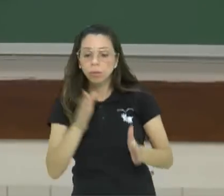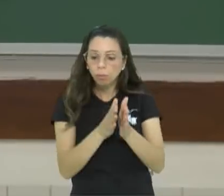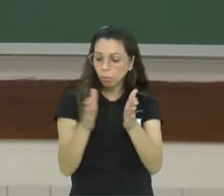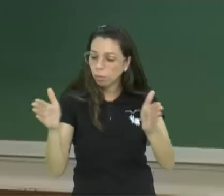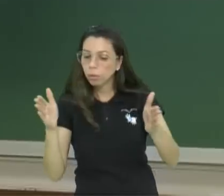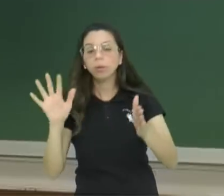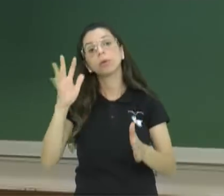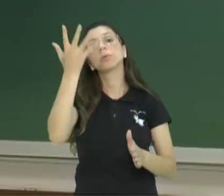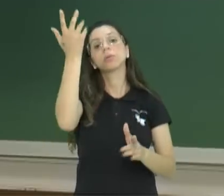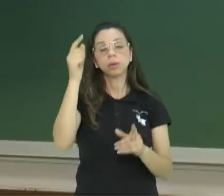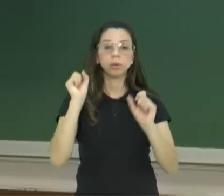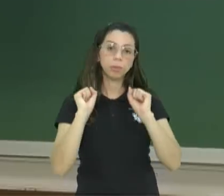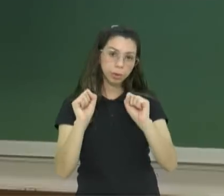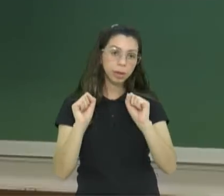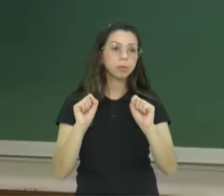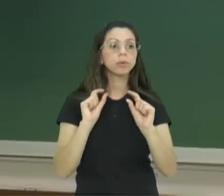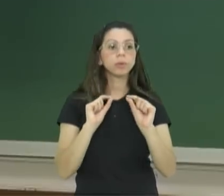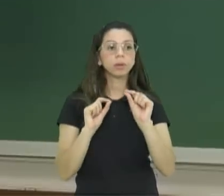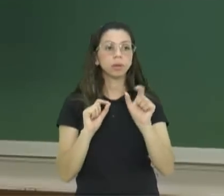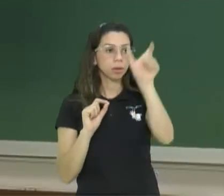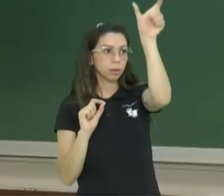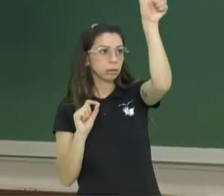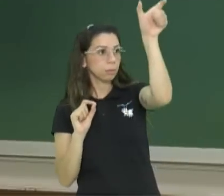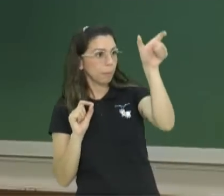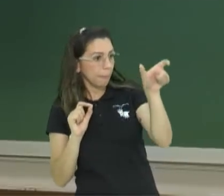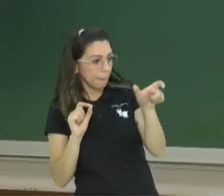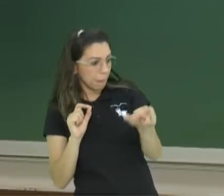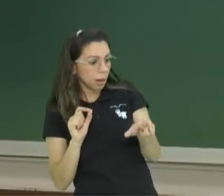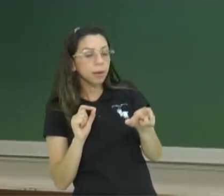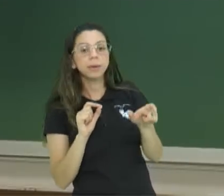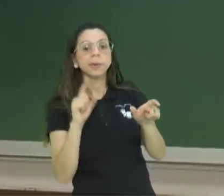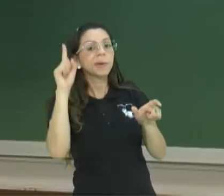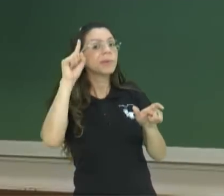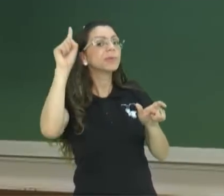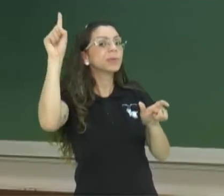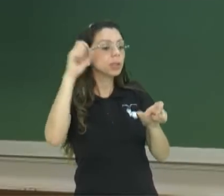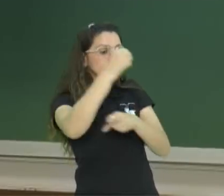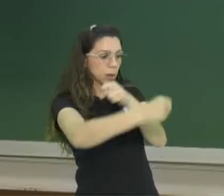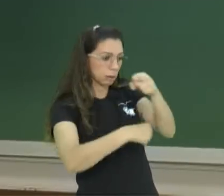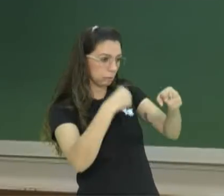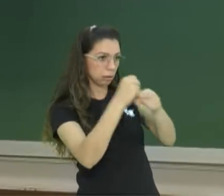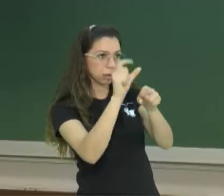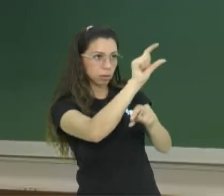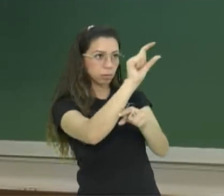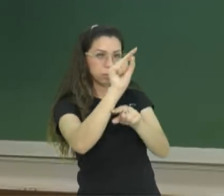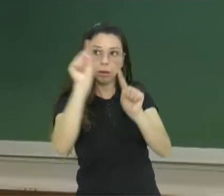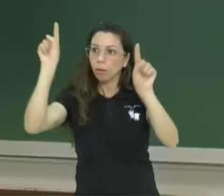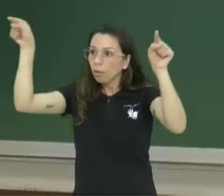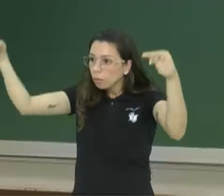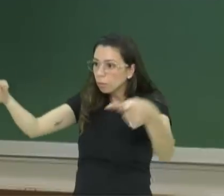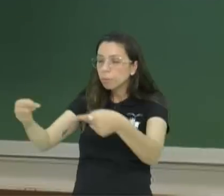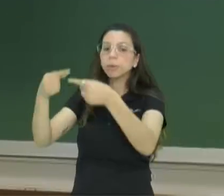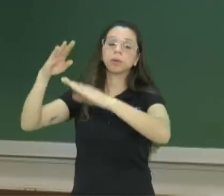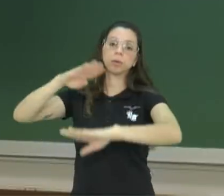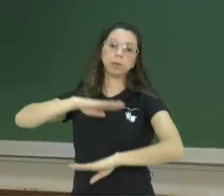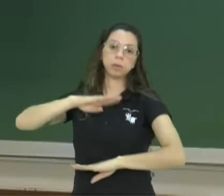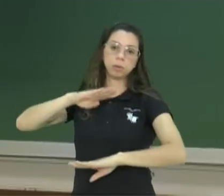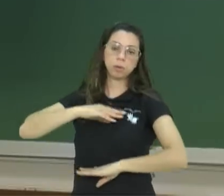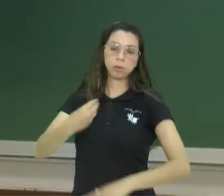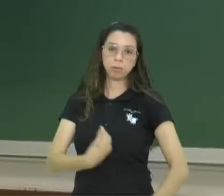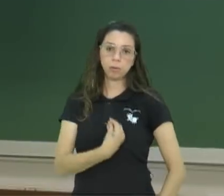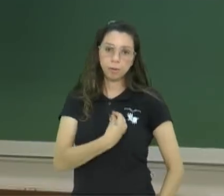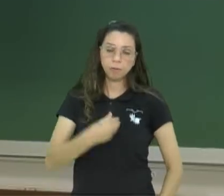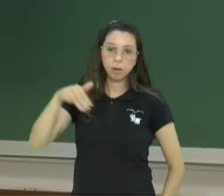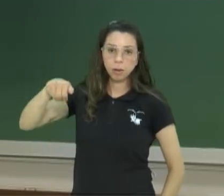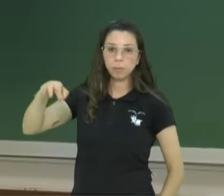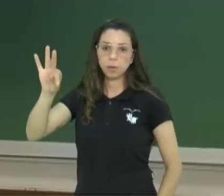você relacione essas datas com os acontecimentos na vida do Martin Luther King. Essas informações estão ali no texto, caso